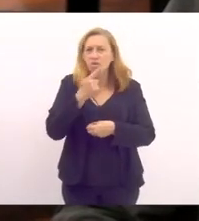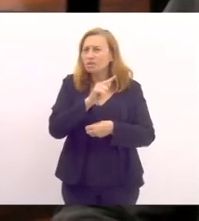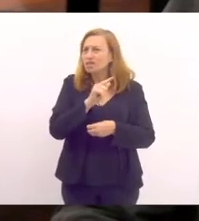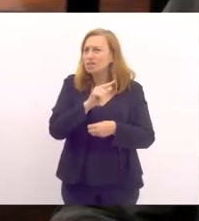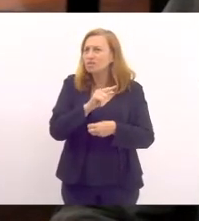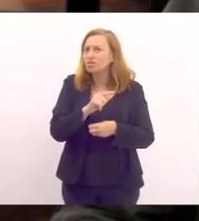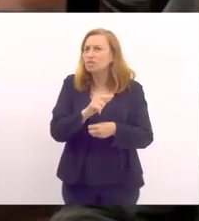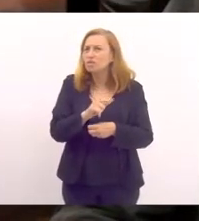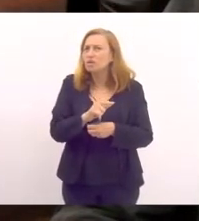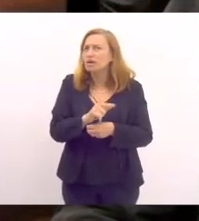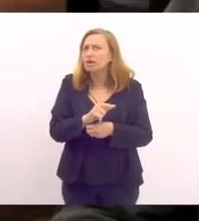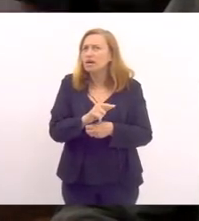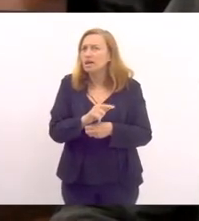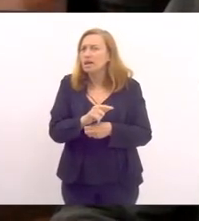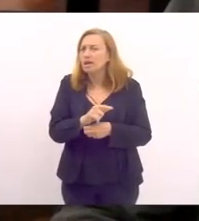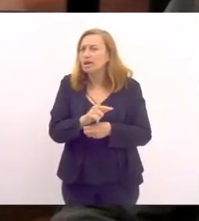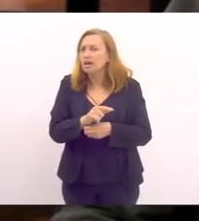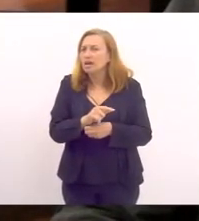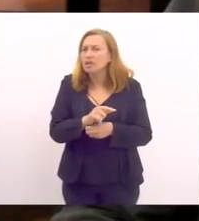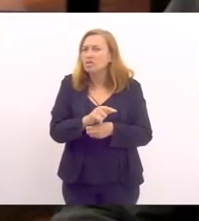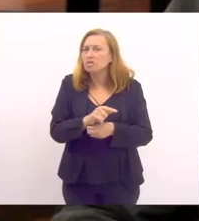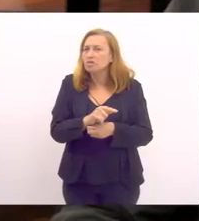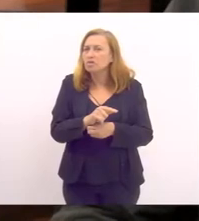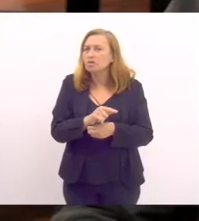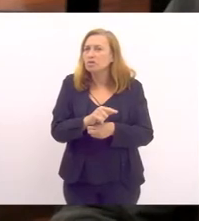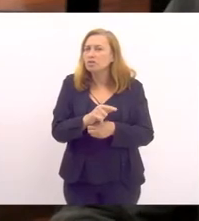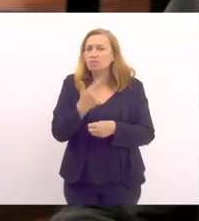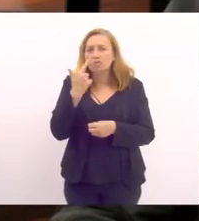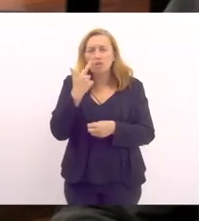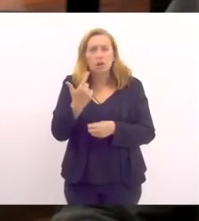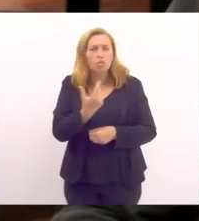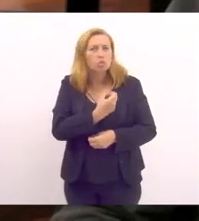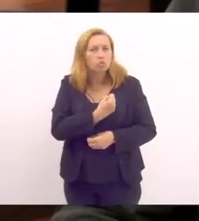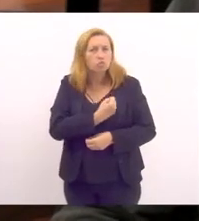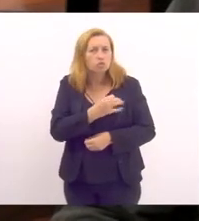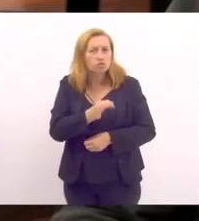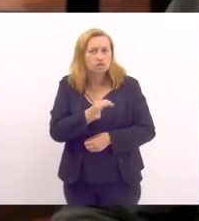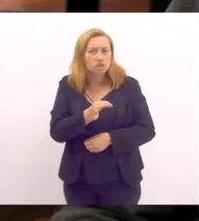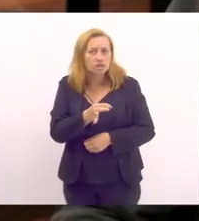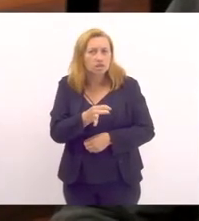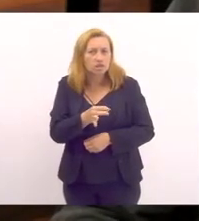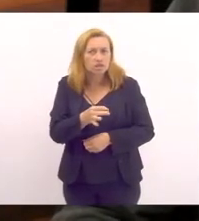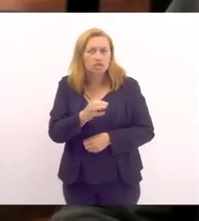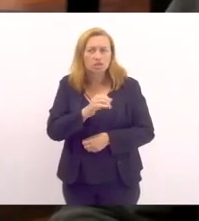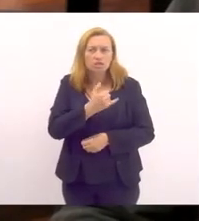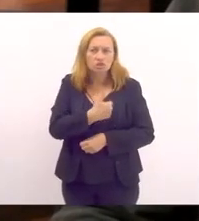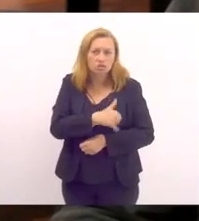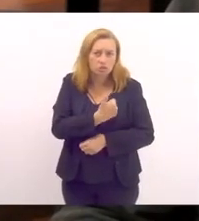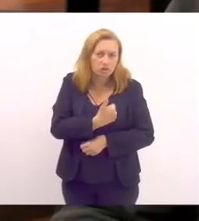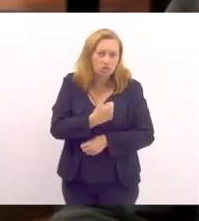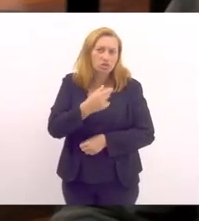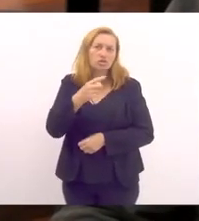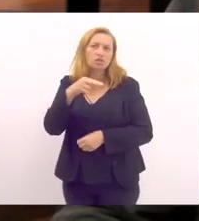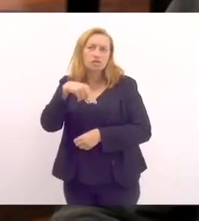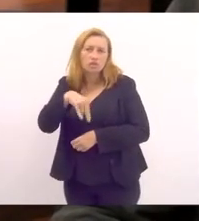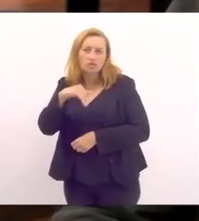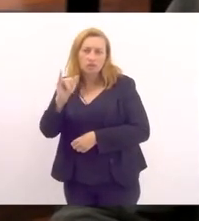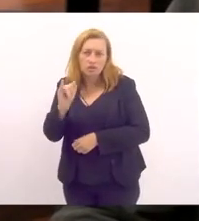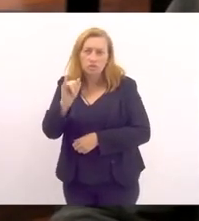chegar nesse número. E olha que São João de Meriti, Nova Iguaçu, e Mesquita,